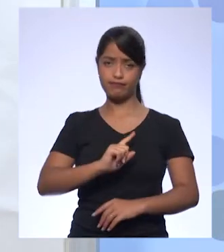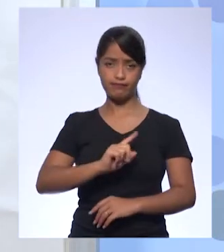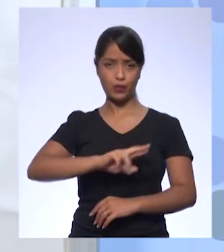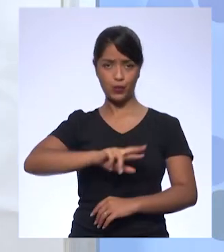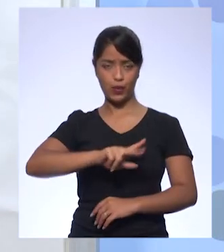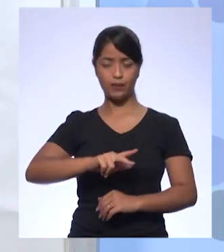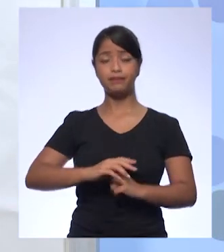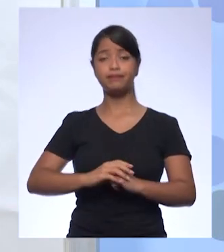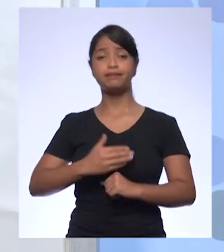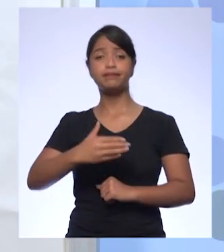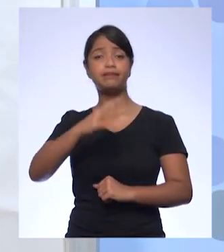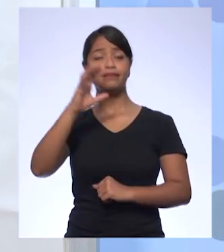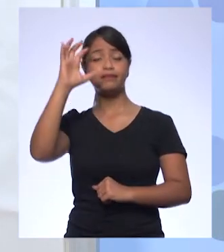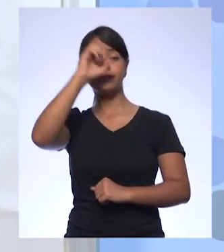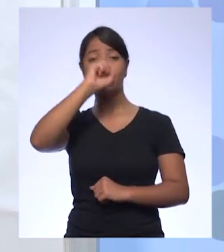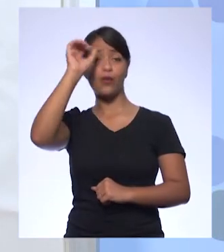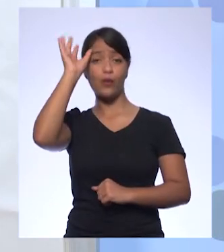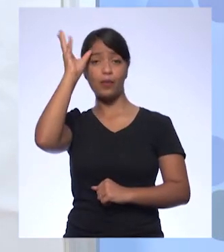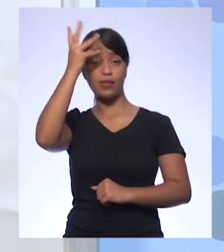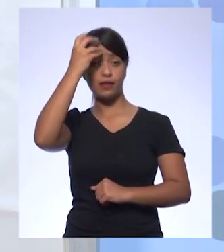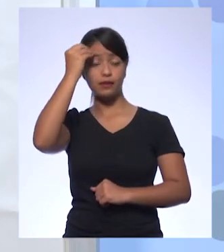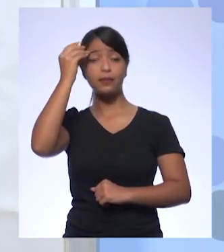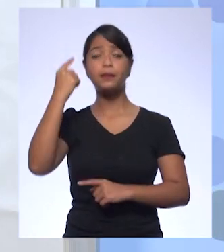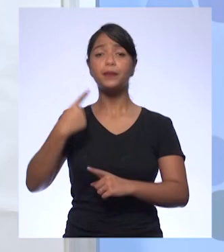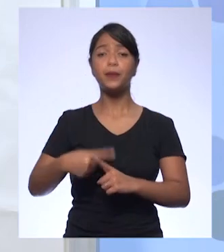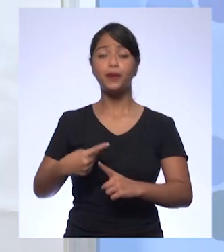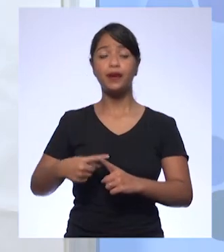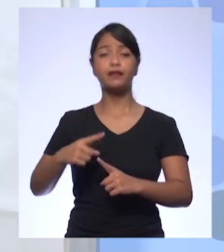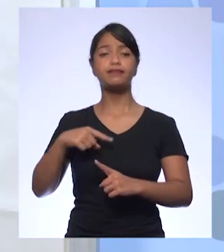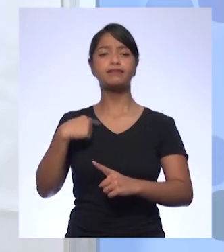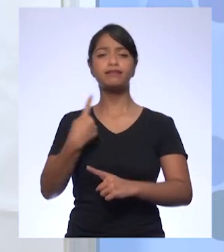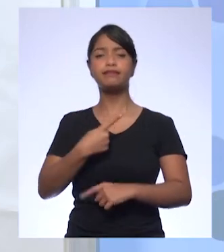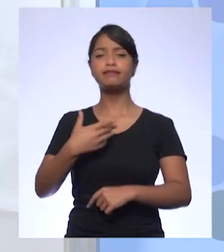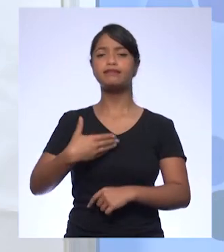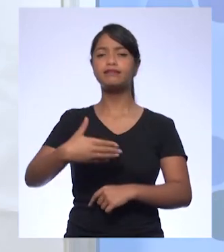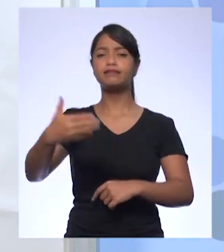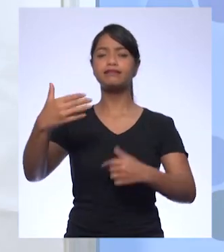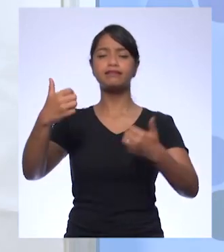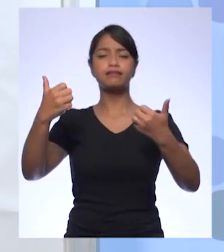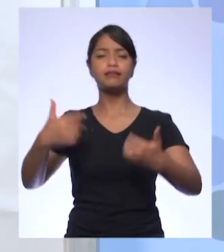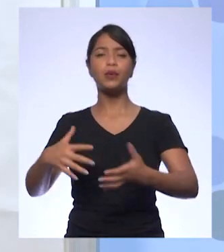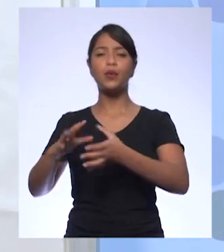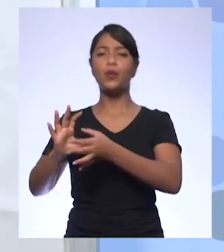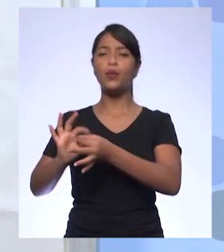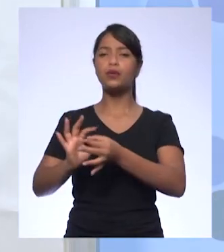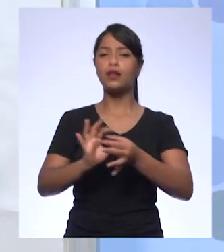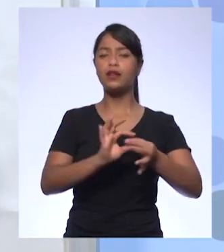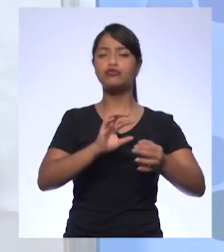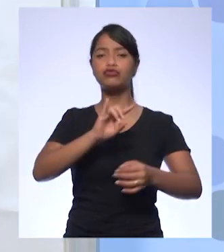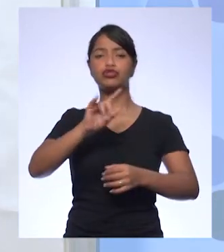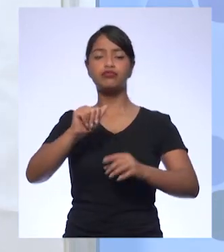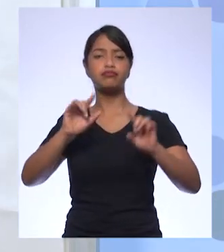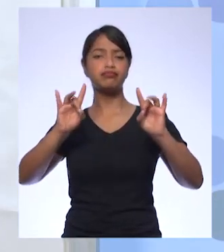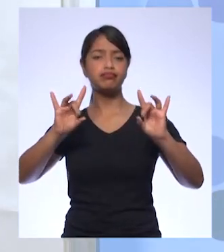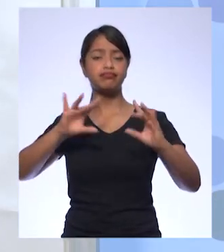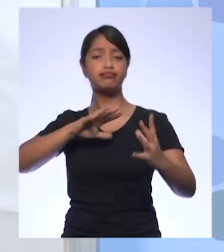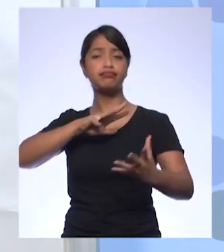gente vai estar trabalhando sob o contexto de uma comemoração que é mundial, tá? No dia